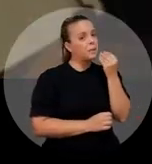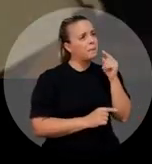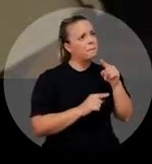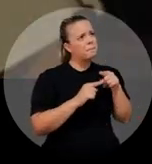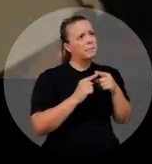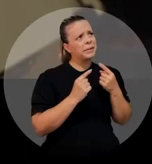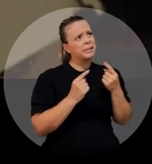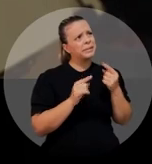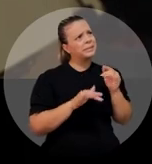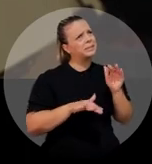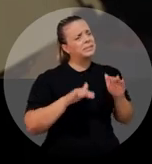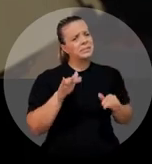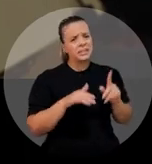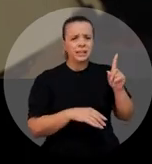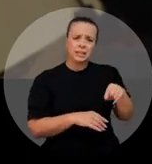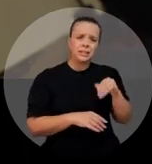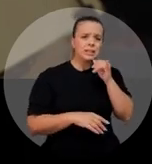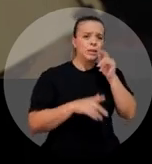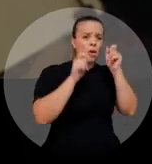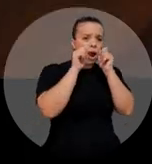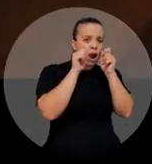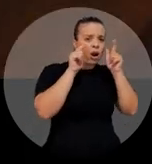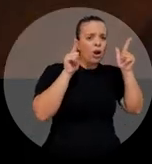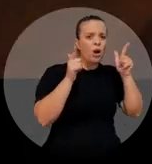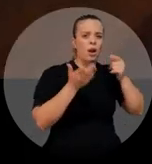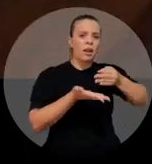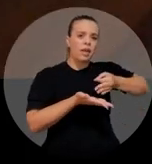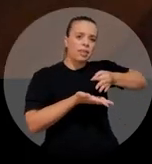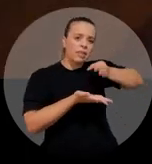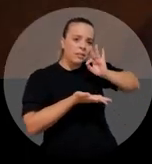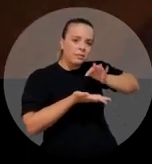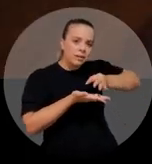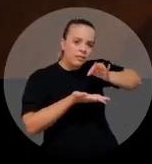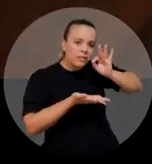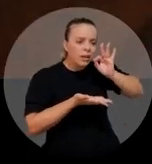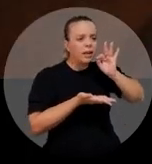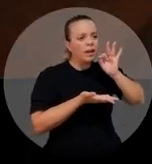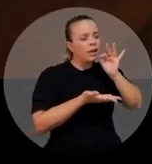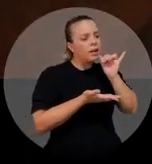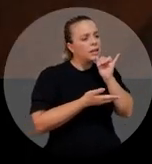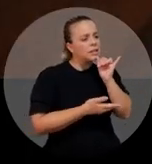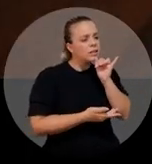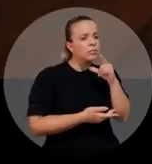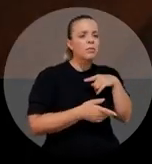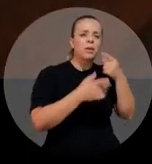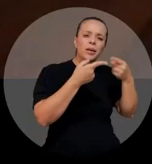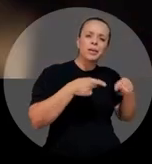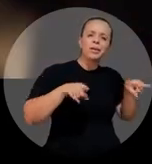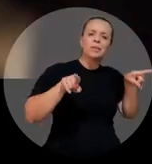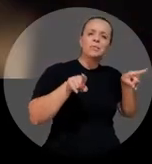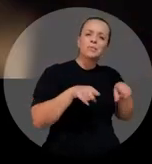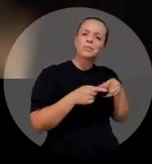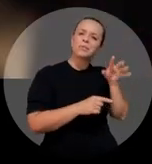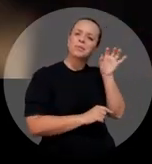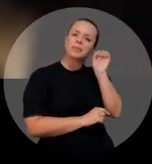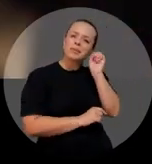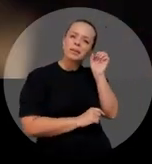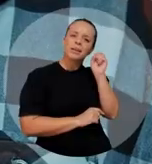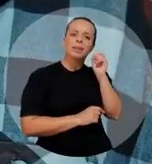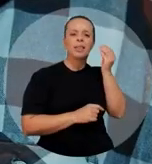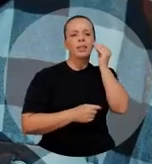Mas geralmente é aquilo, né? Acordar, tomar um café, escutar uma